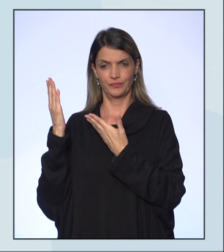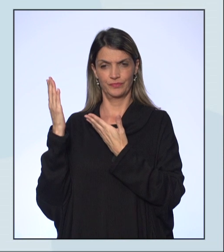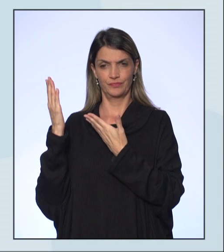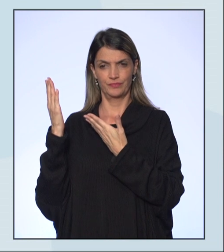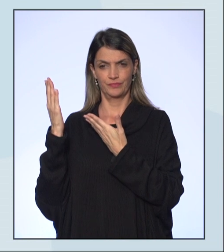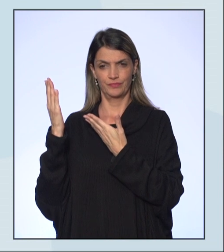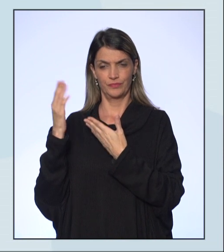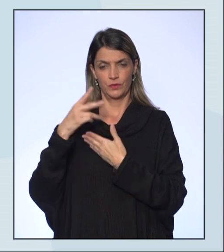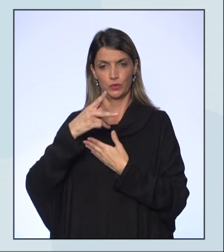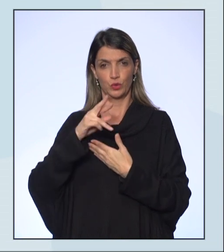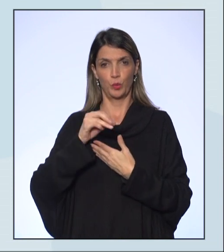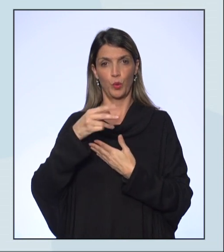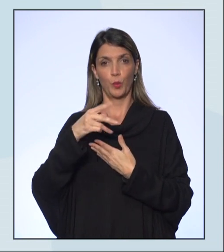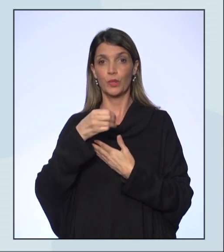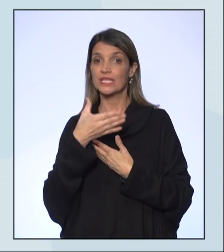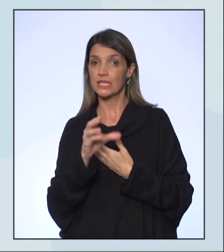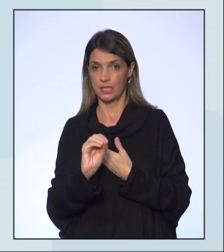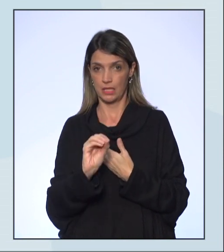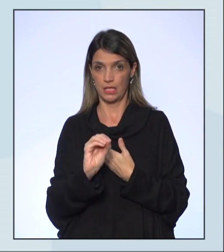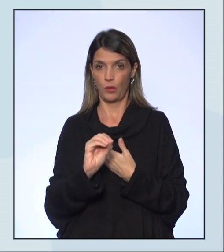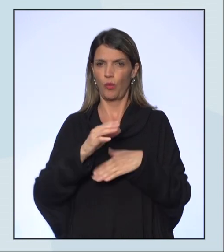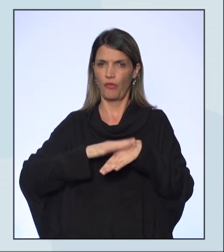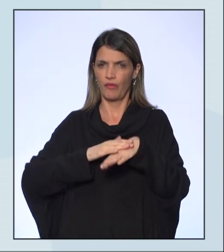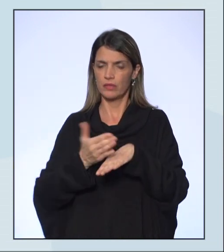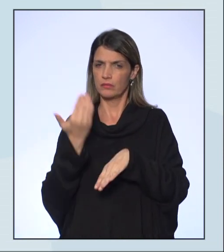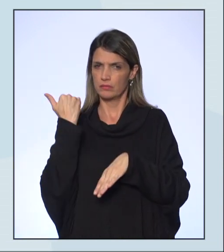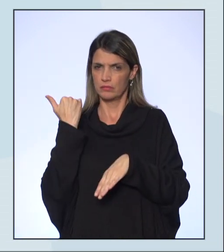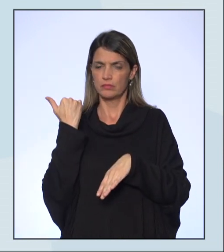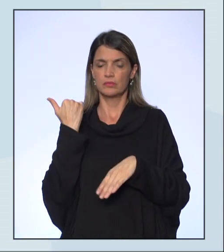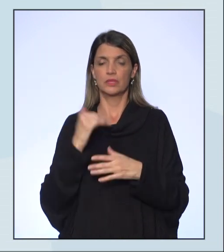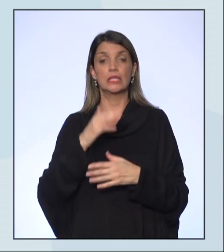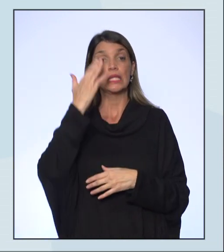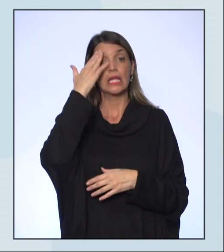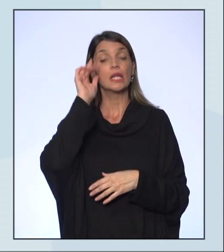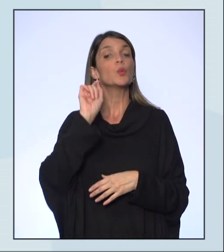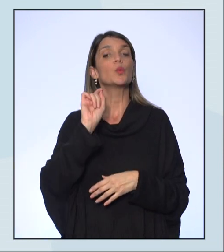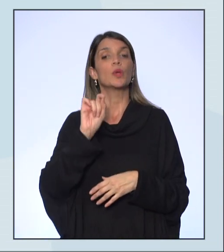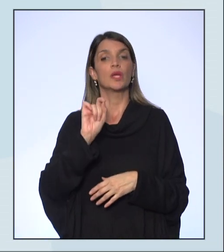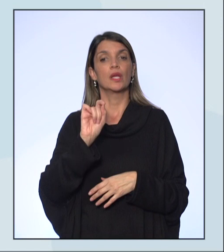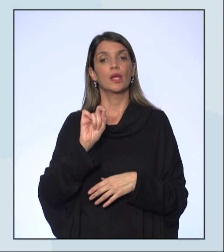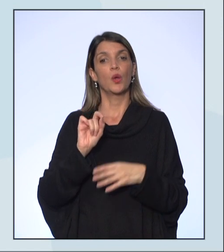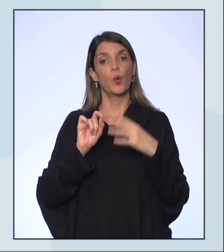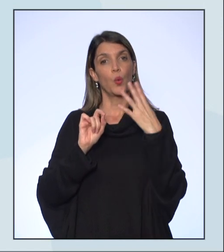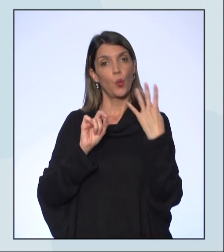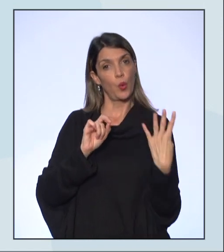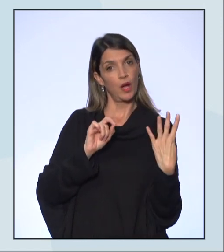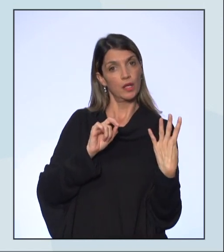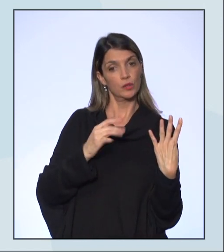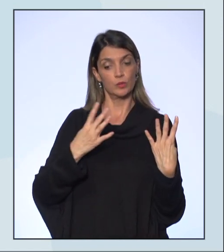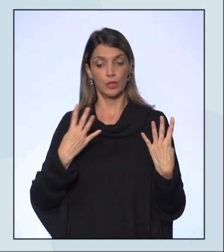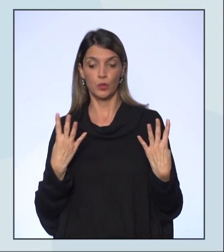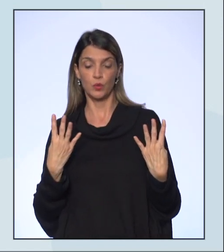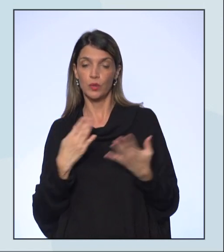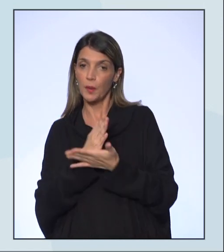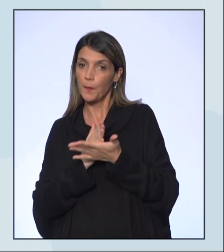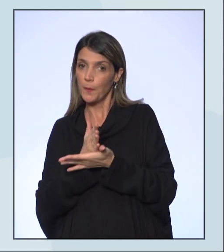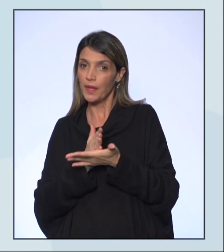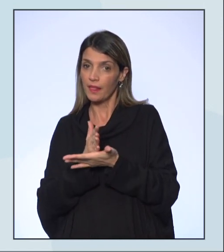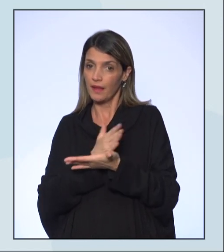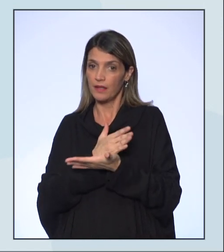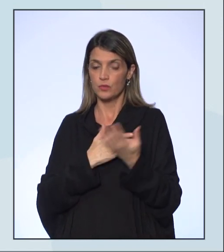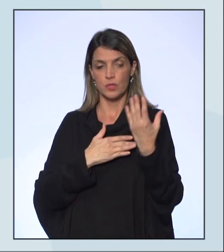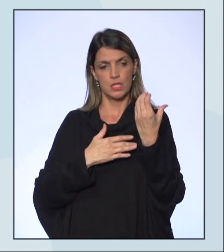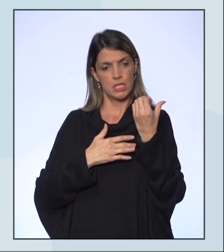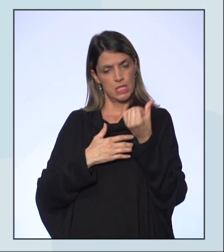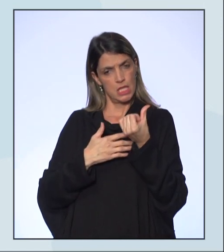que nós tínhamos feito anteriormente, daria para entender que 4 para 2 é a metade, então de 6 para